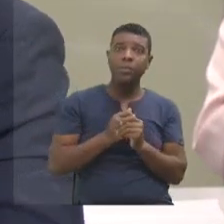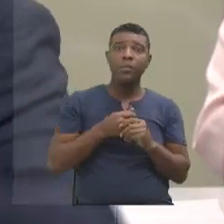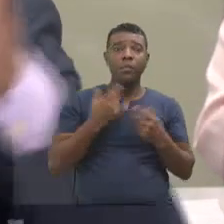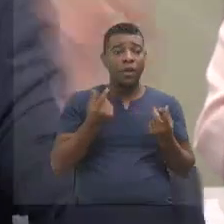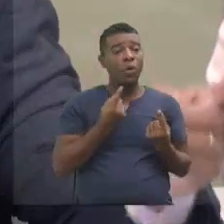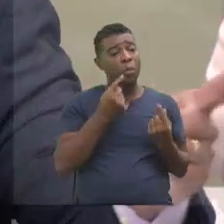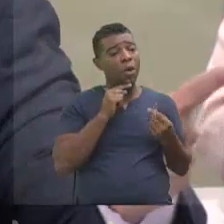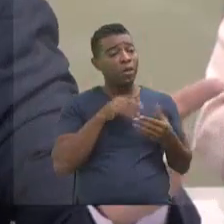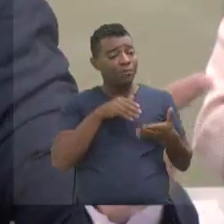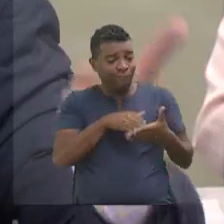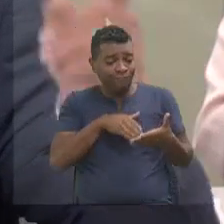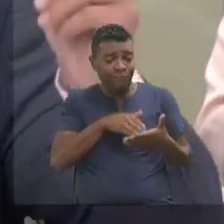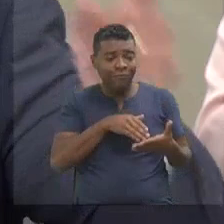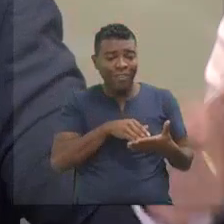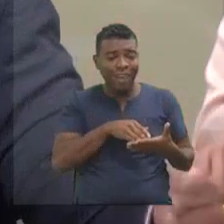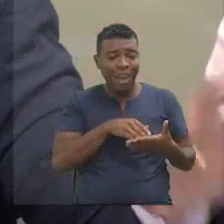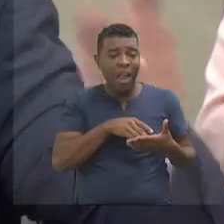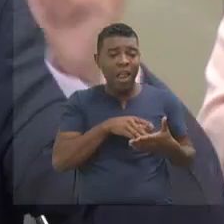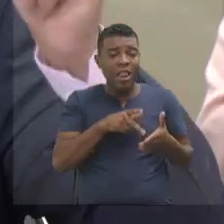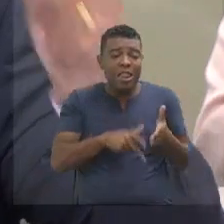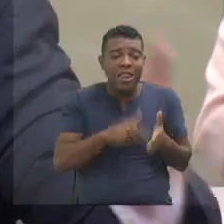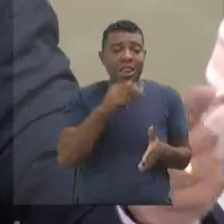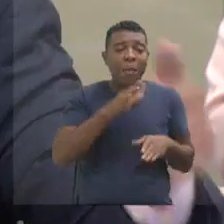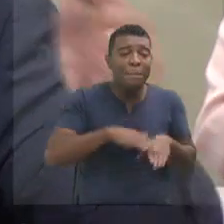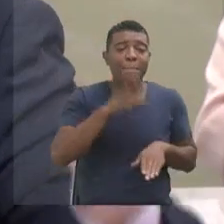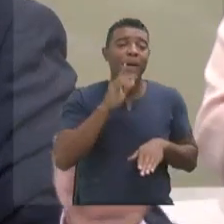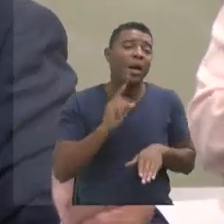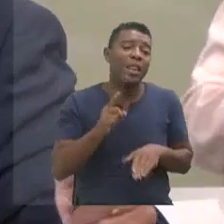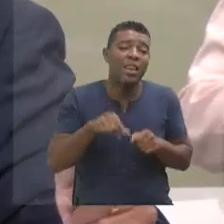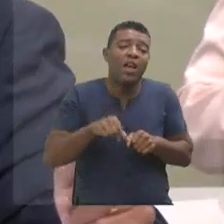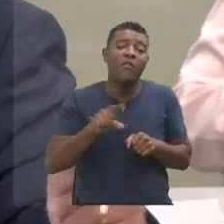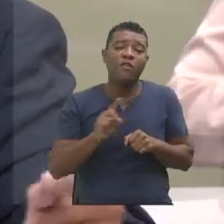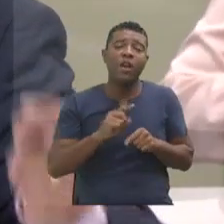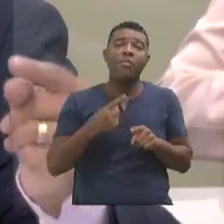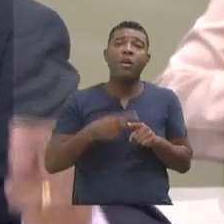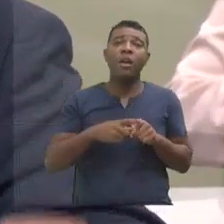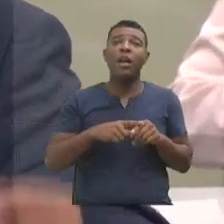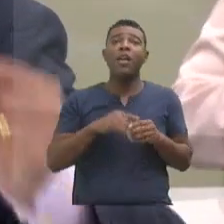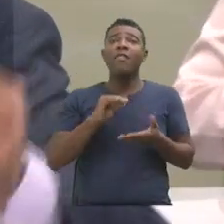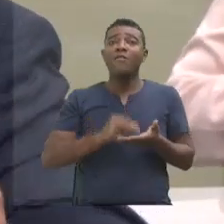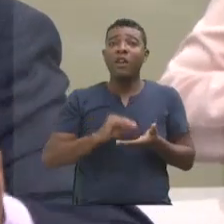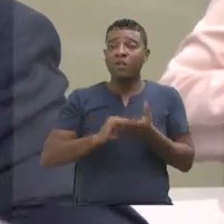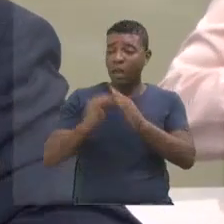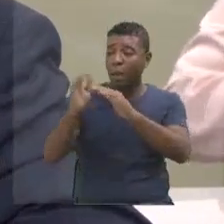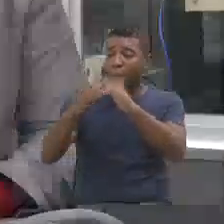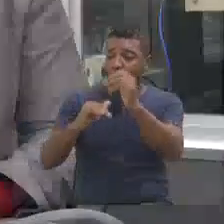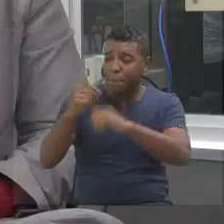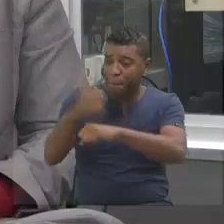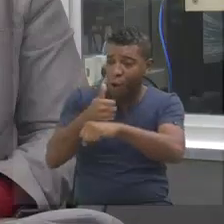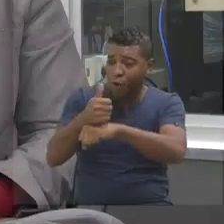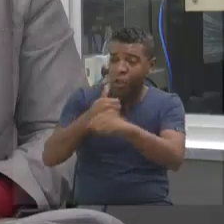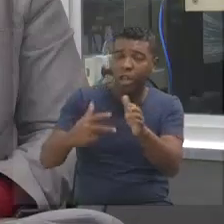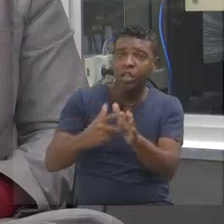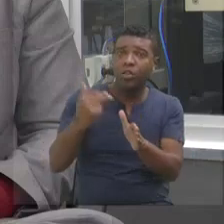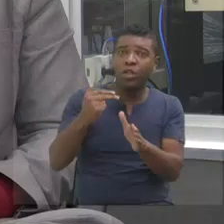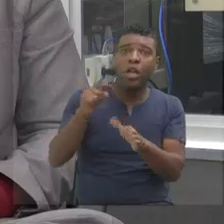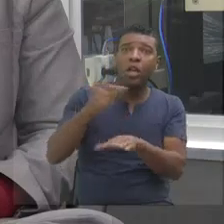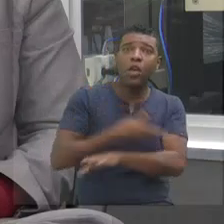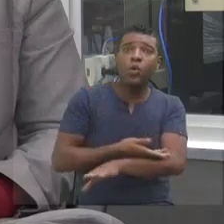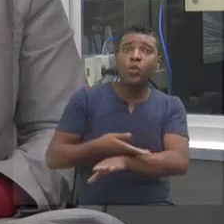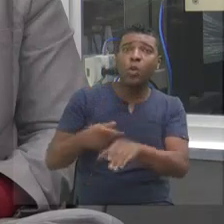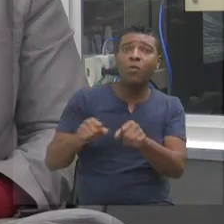mais é porque falta lá o engajamento dos cirurgiões que não estão habituados a fazer cirurgia